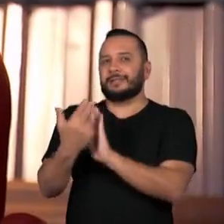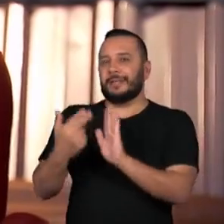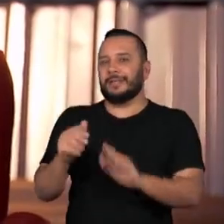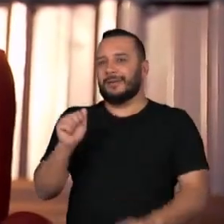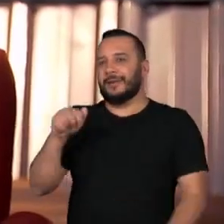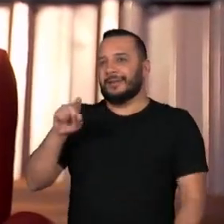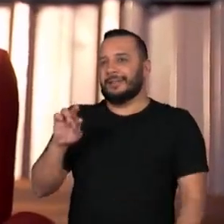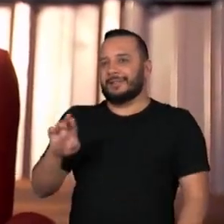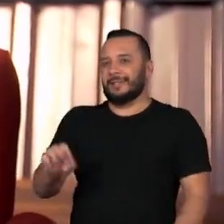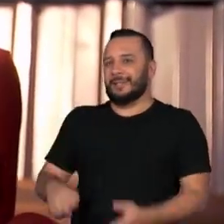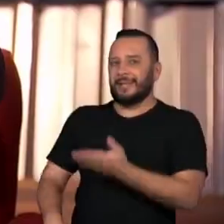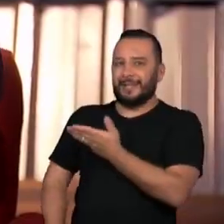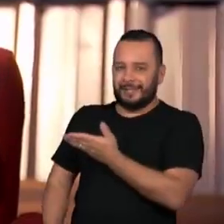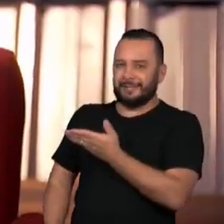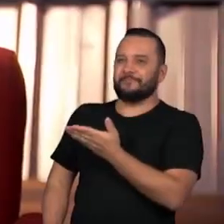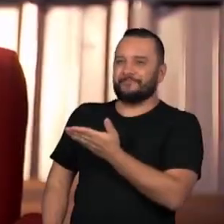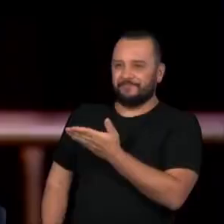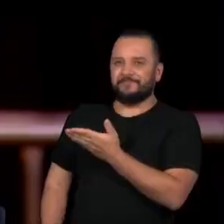valia